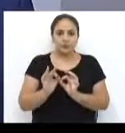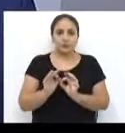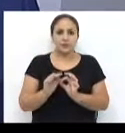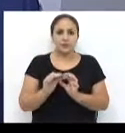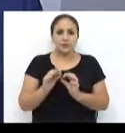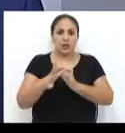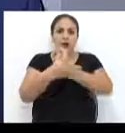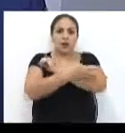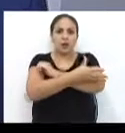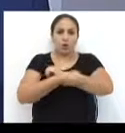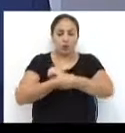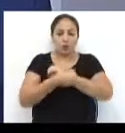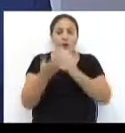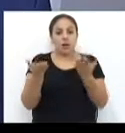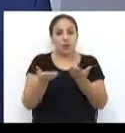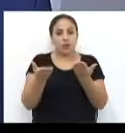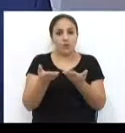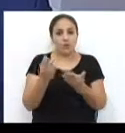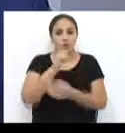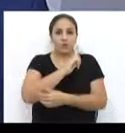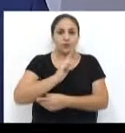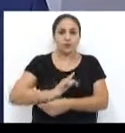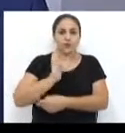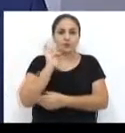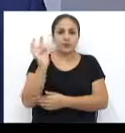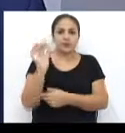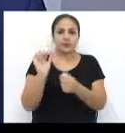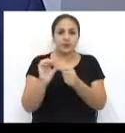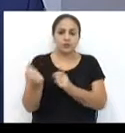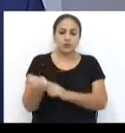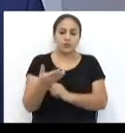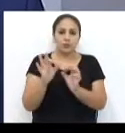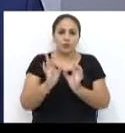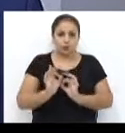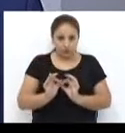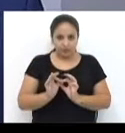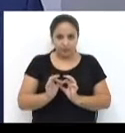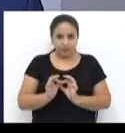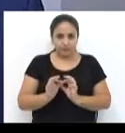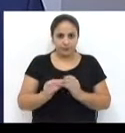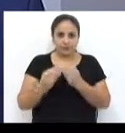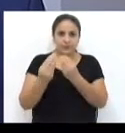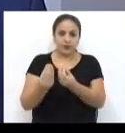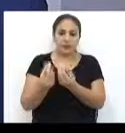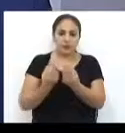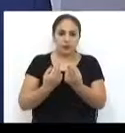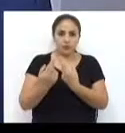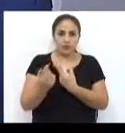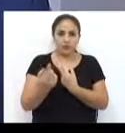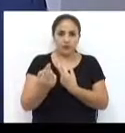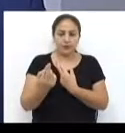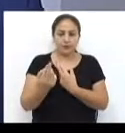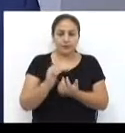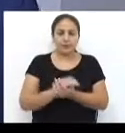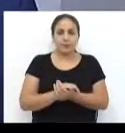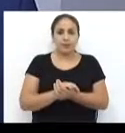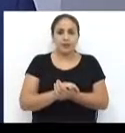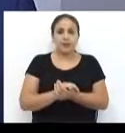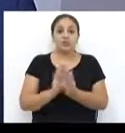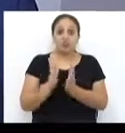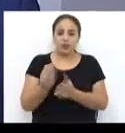Mundo. Então agora o governo federal apresenta um novo projeto de concessão de rodovias federais, inclui